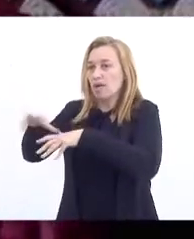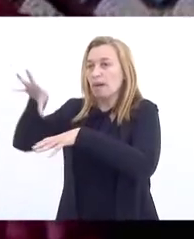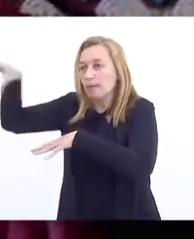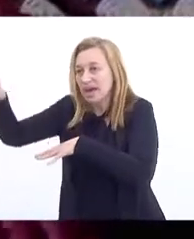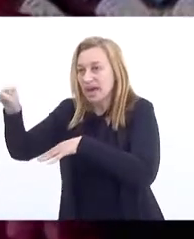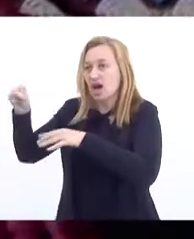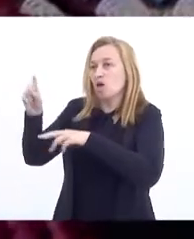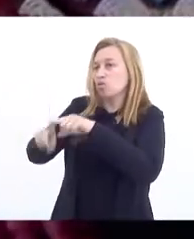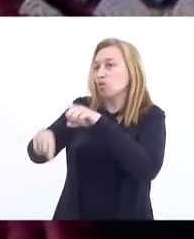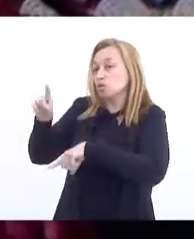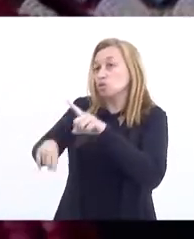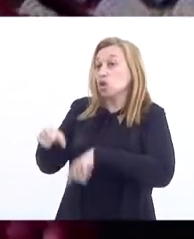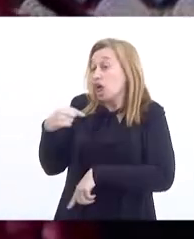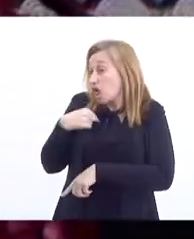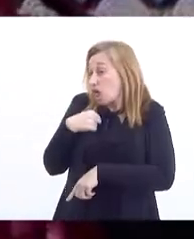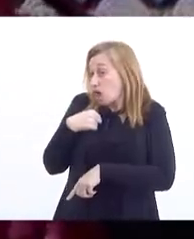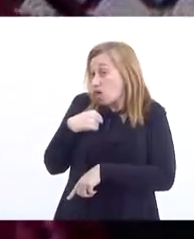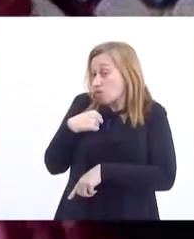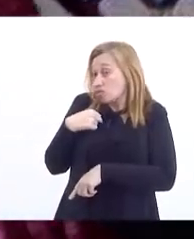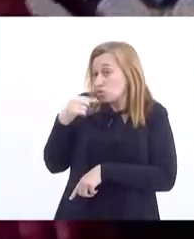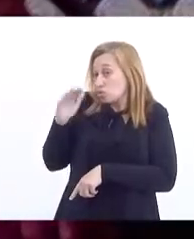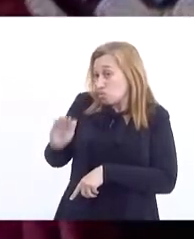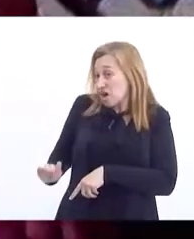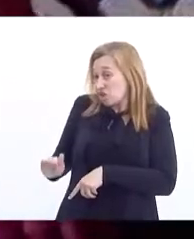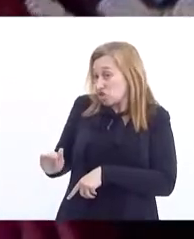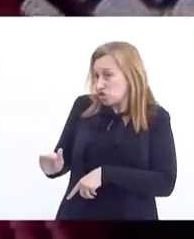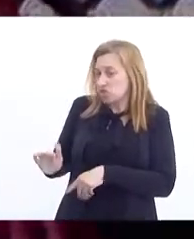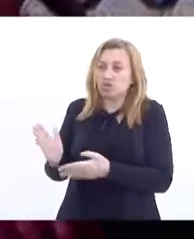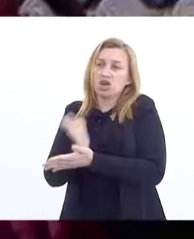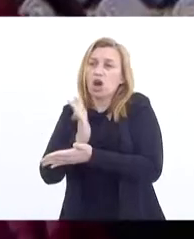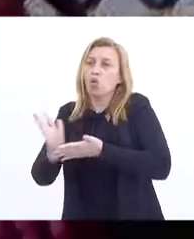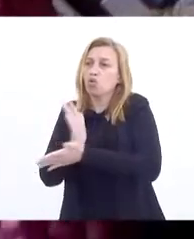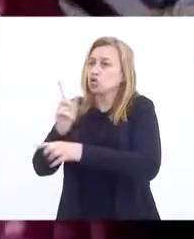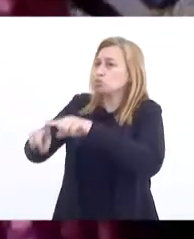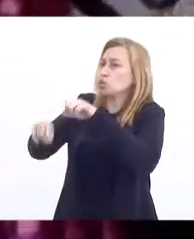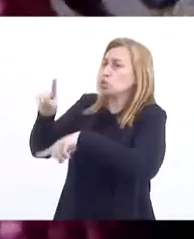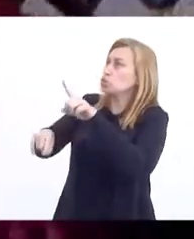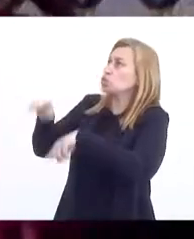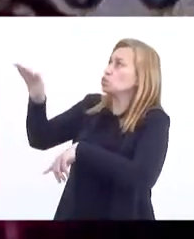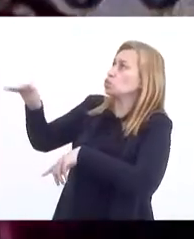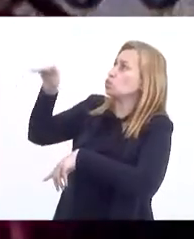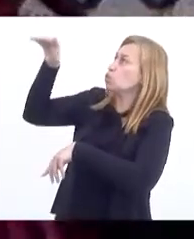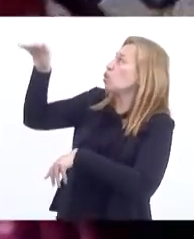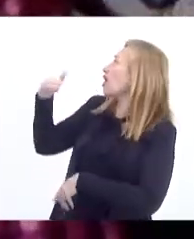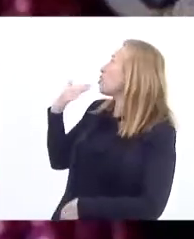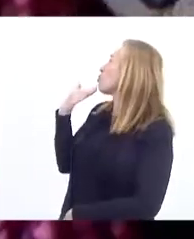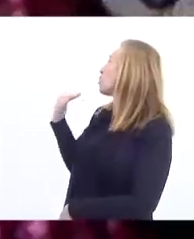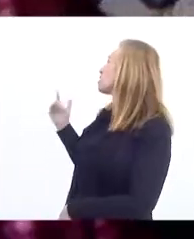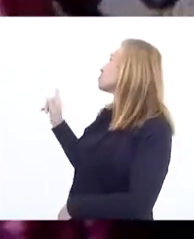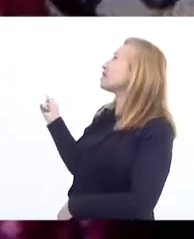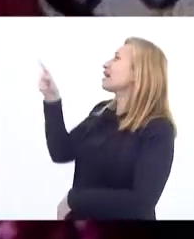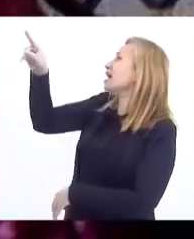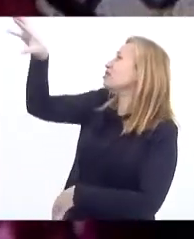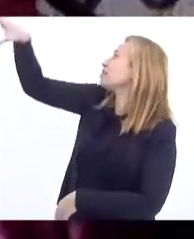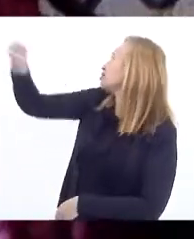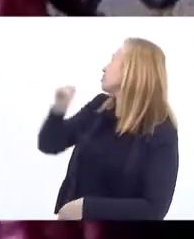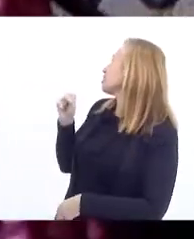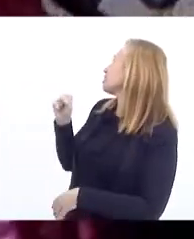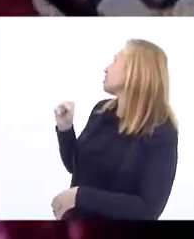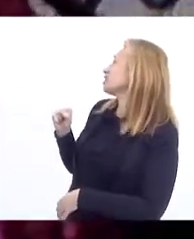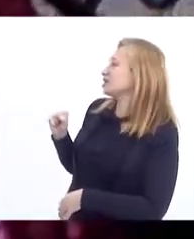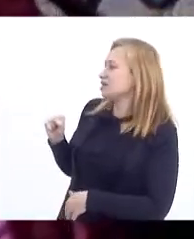mesma sou de baixa estatura, então tem alguns produtos que às vezes eu peço alguém que está do meu lado,